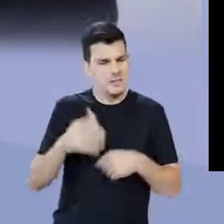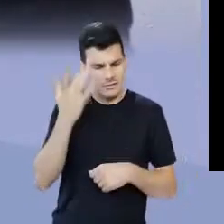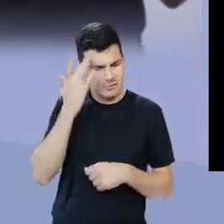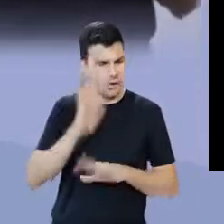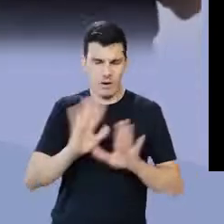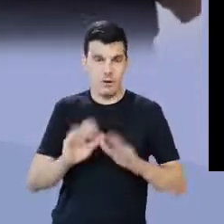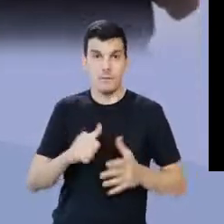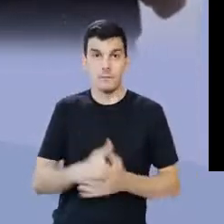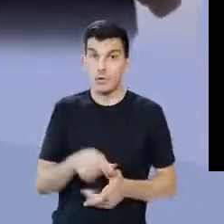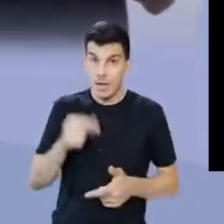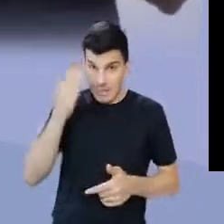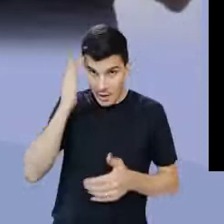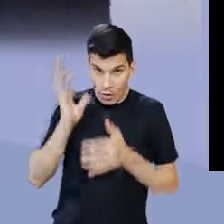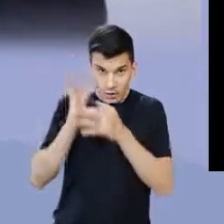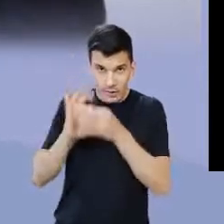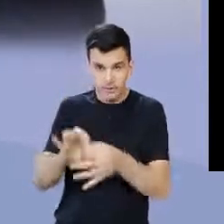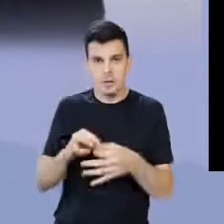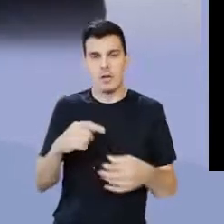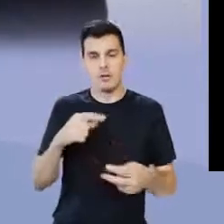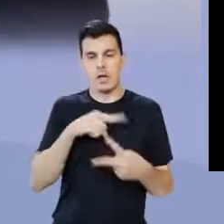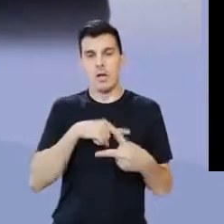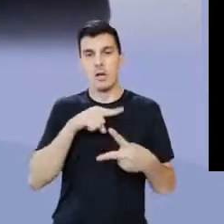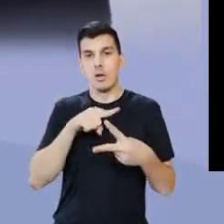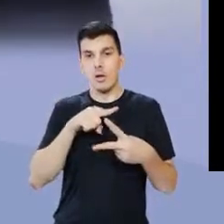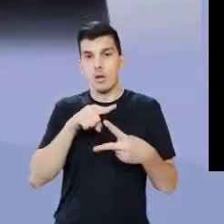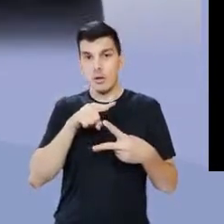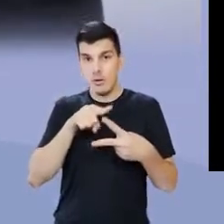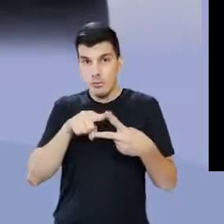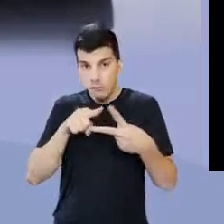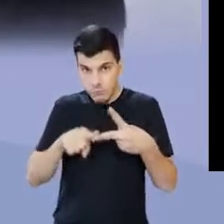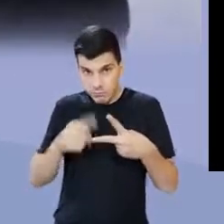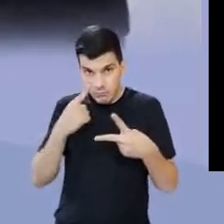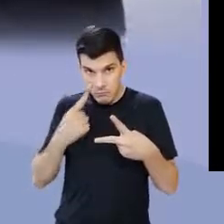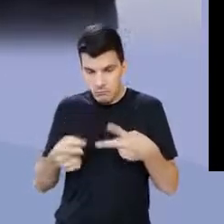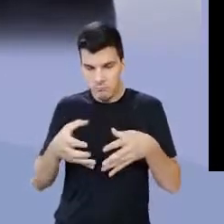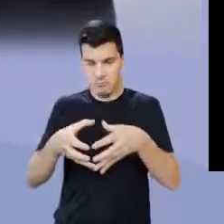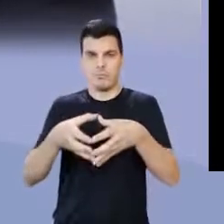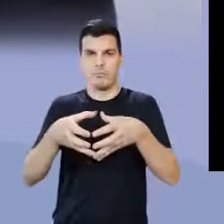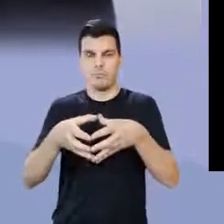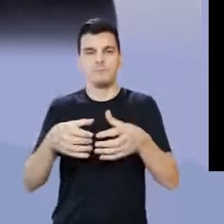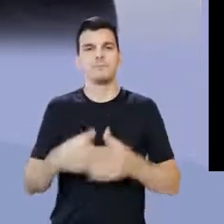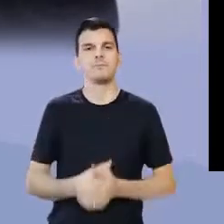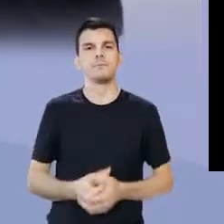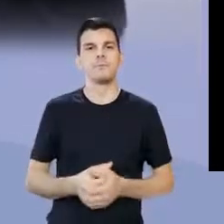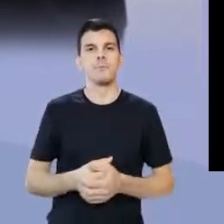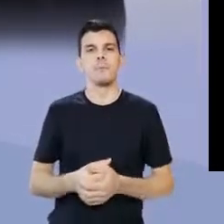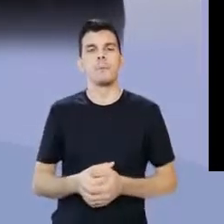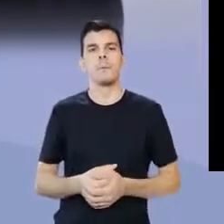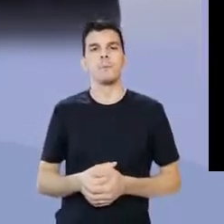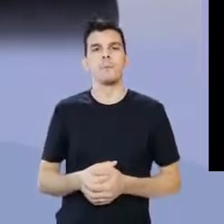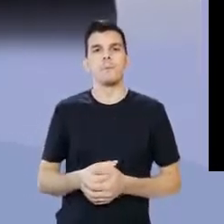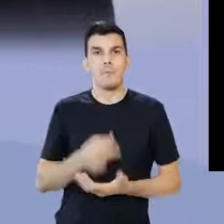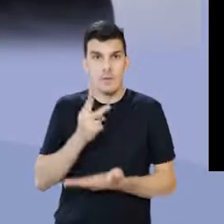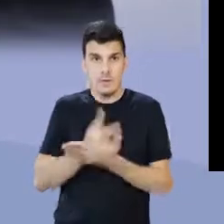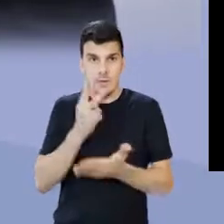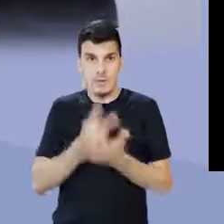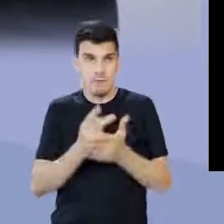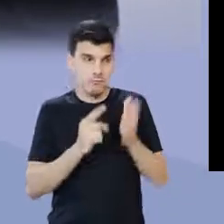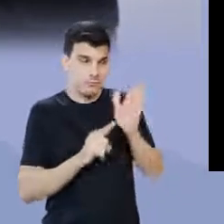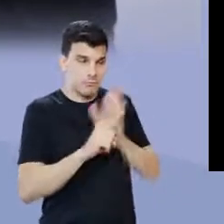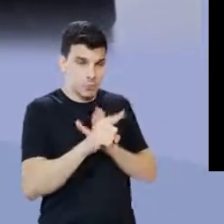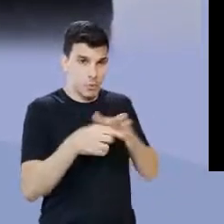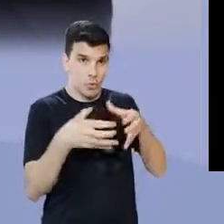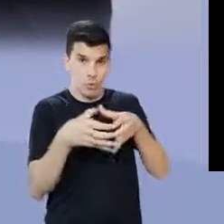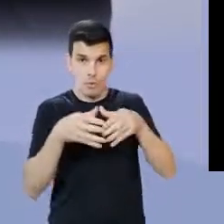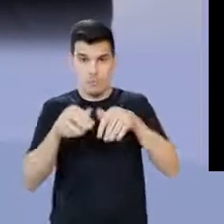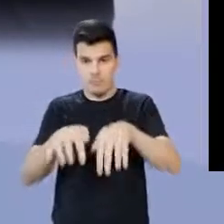bem decorar, tem que entender. Eu tenho 2 reis, chamados de diarquia, de 2. Esses reis sempre se submetem a